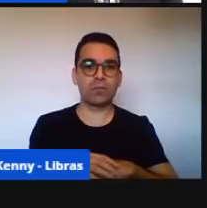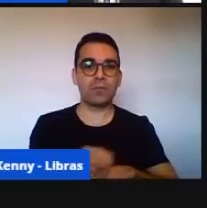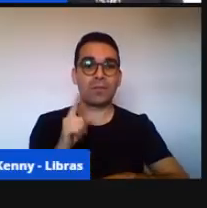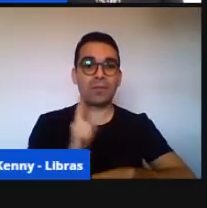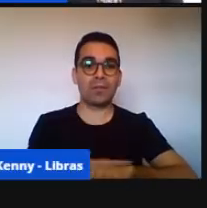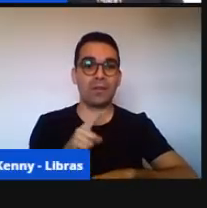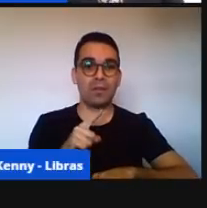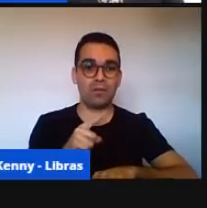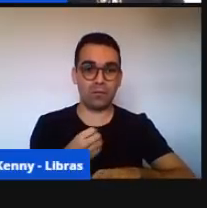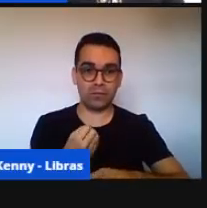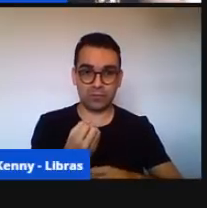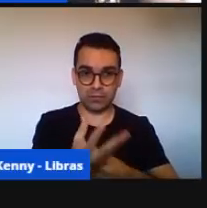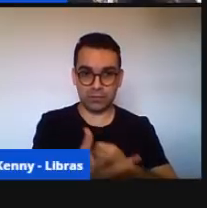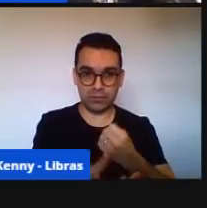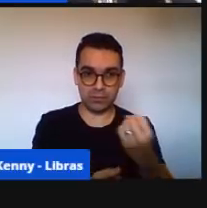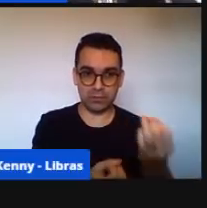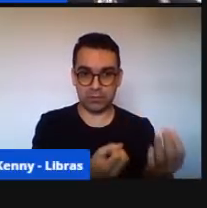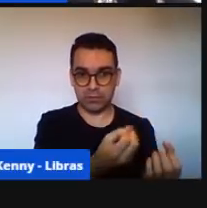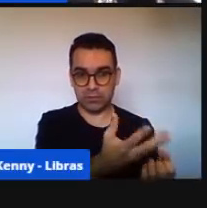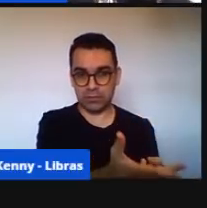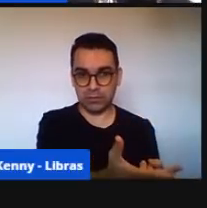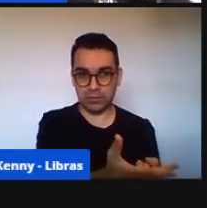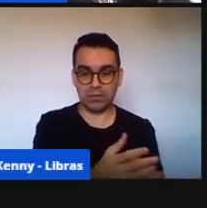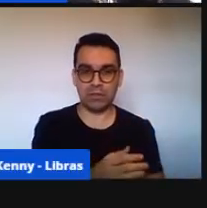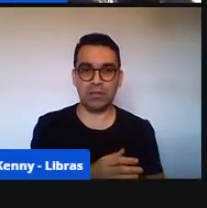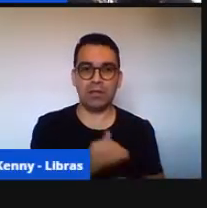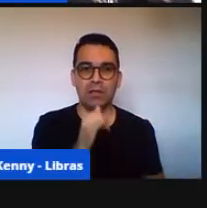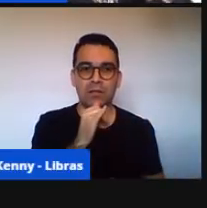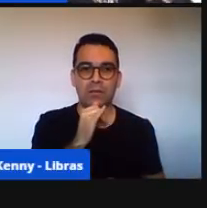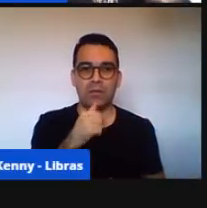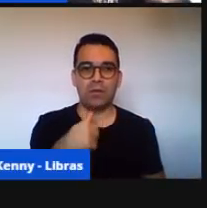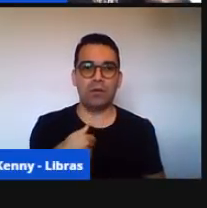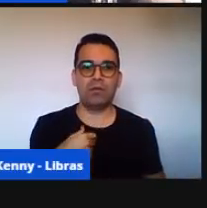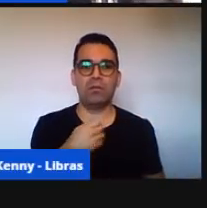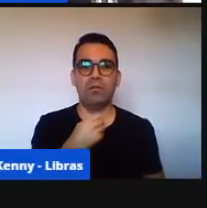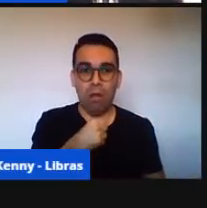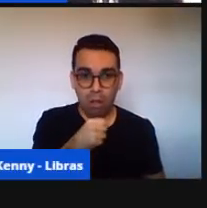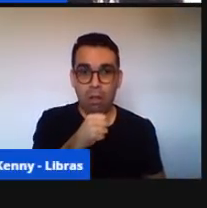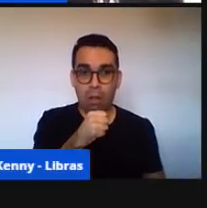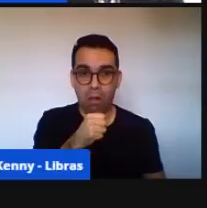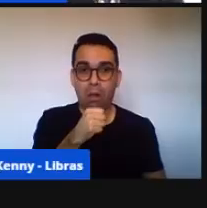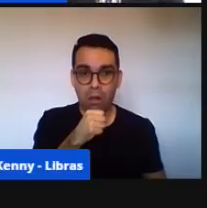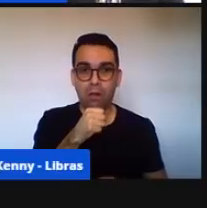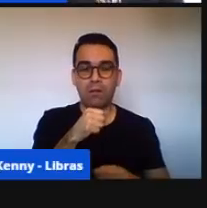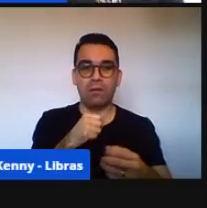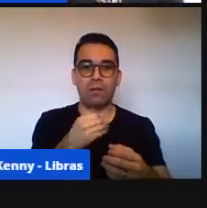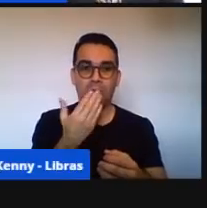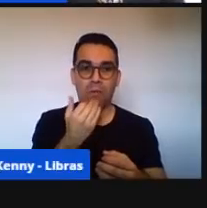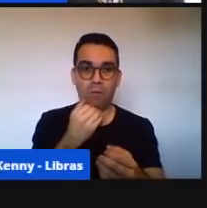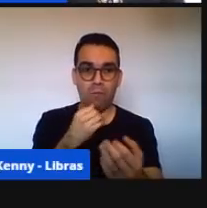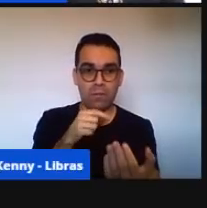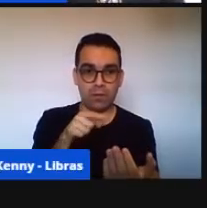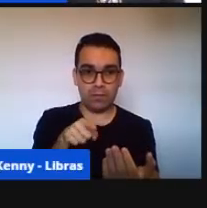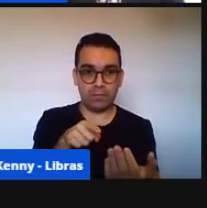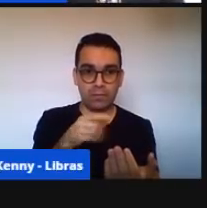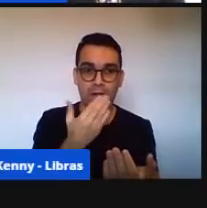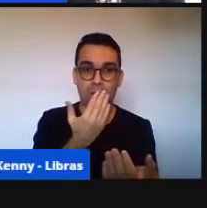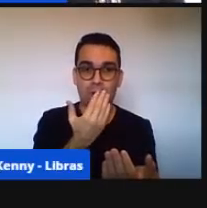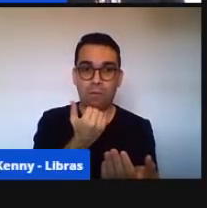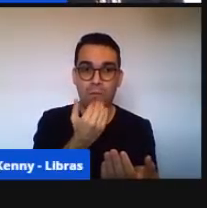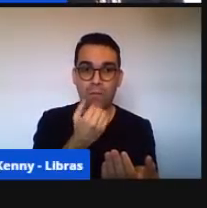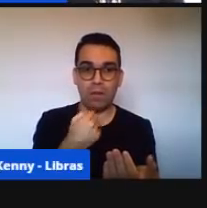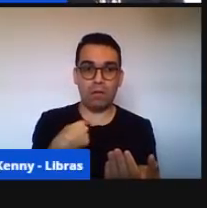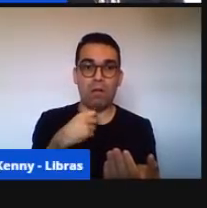não falar sobre esse alimento, espirrar sobre esse alimento, porque dessa forma a gente pode estar transmitindo o